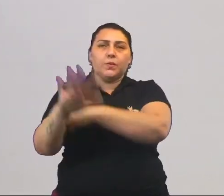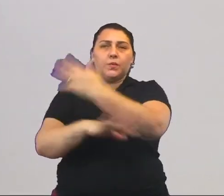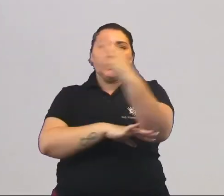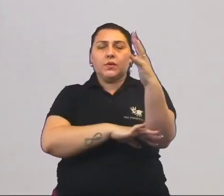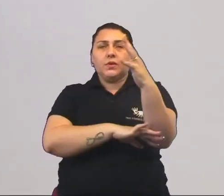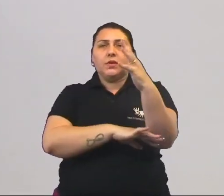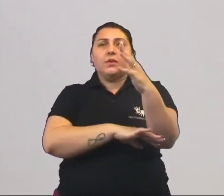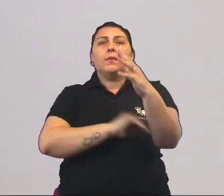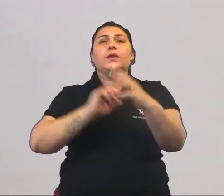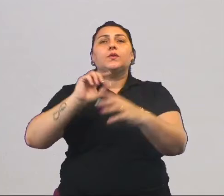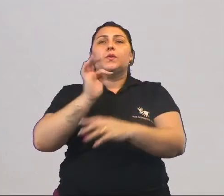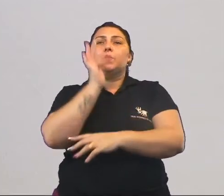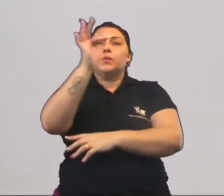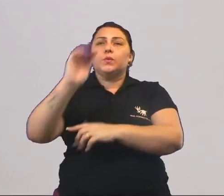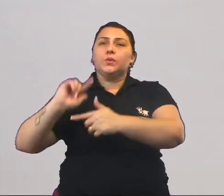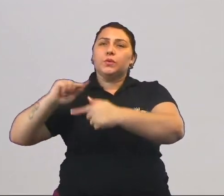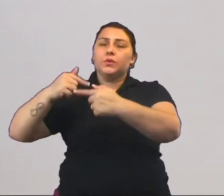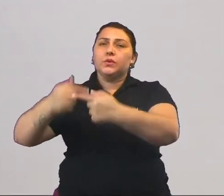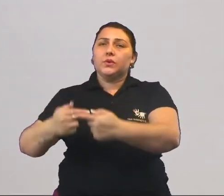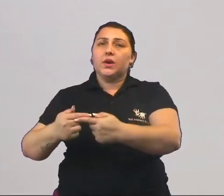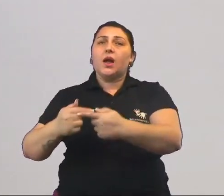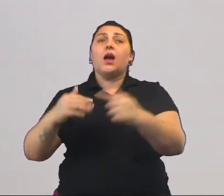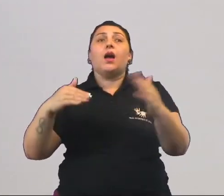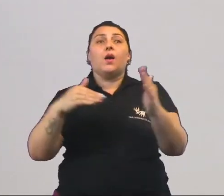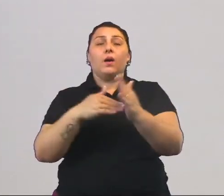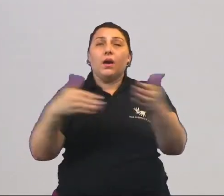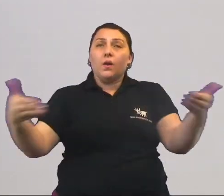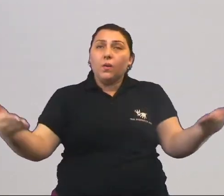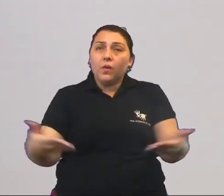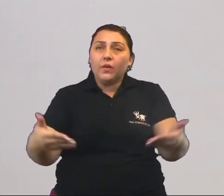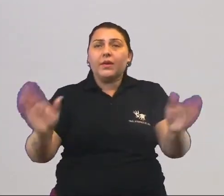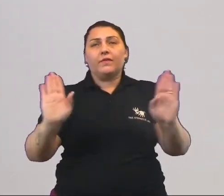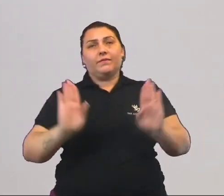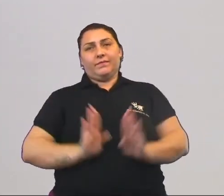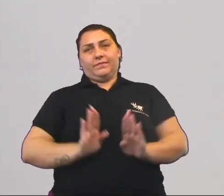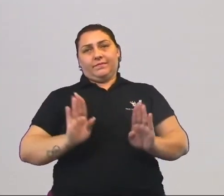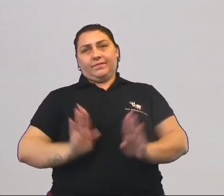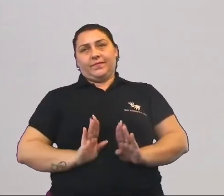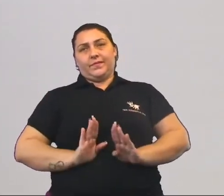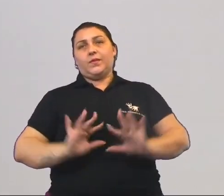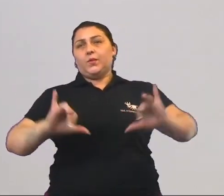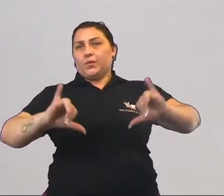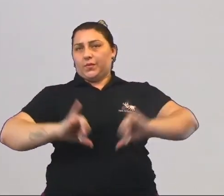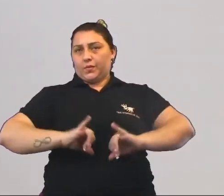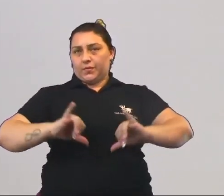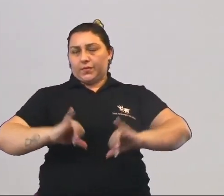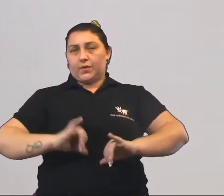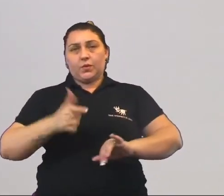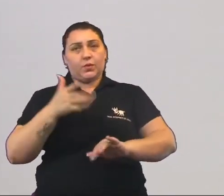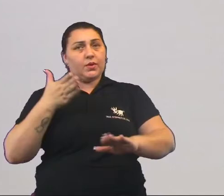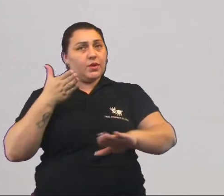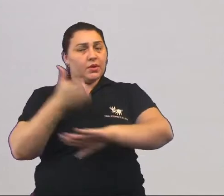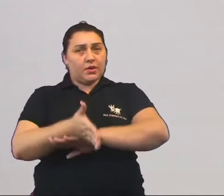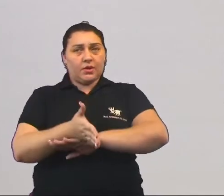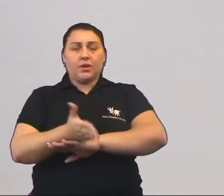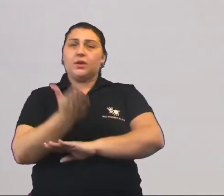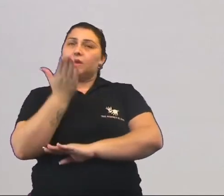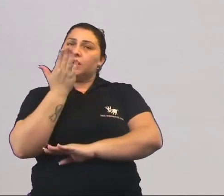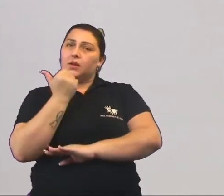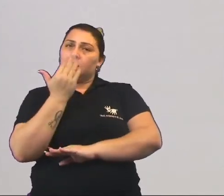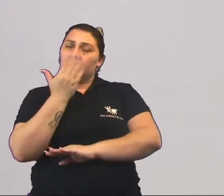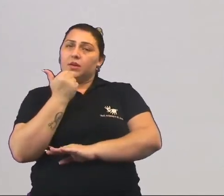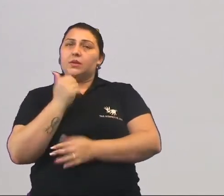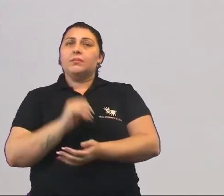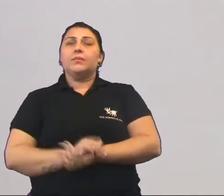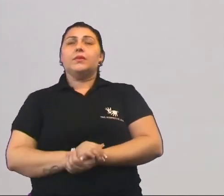deixar para as futuras gerações, sendo que a geração atual está passando fome. A geração atual não tem acesso à